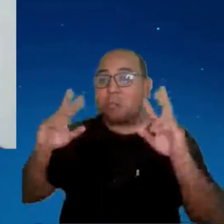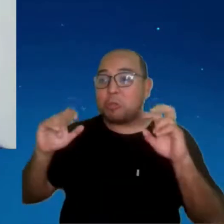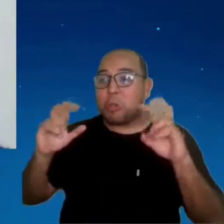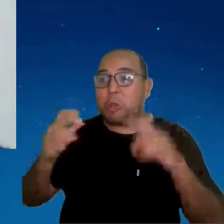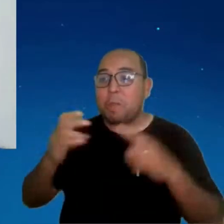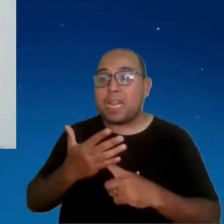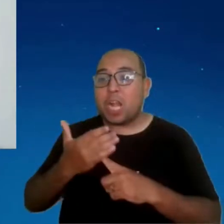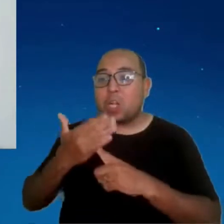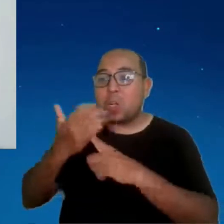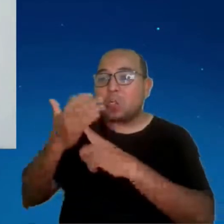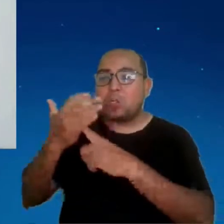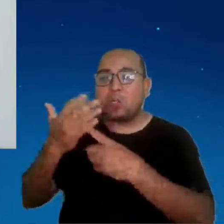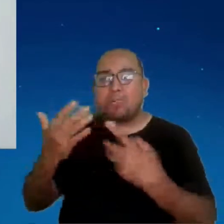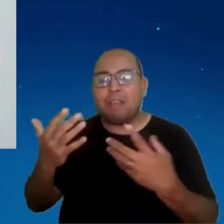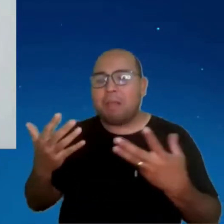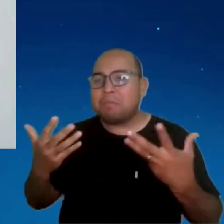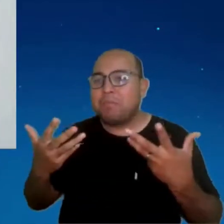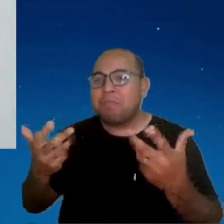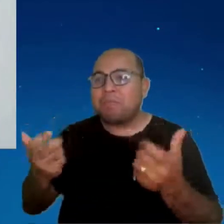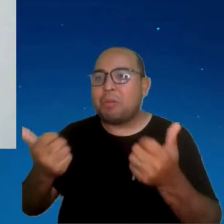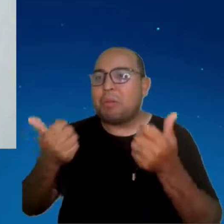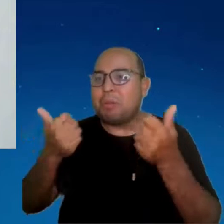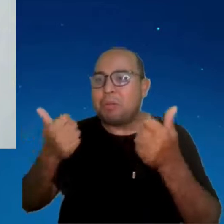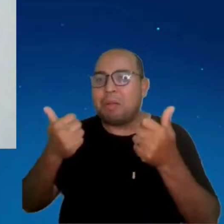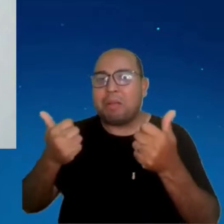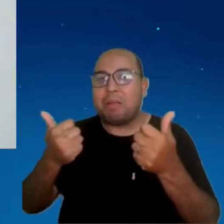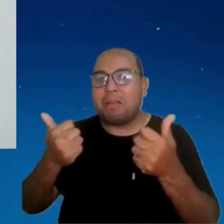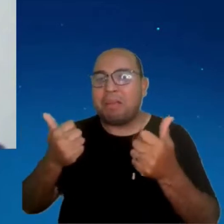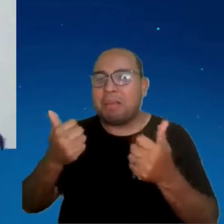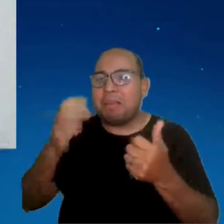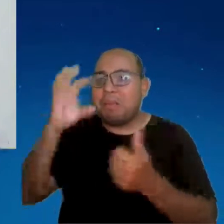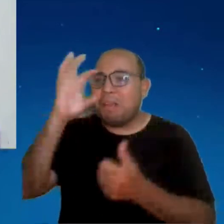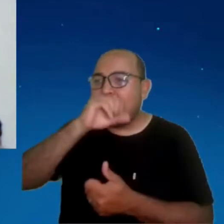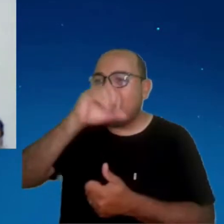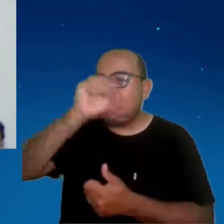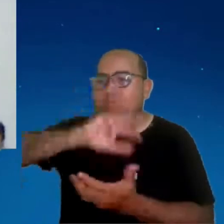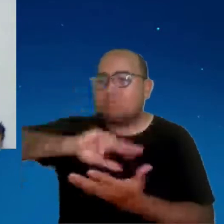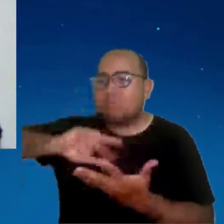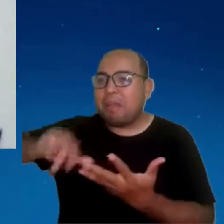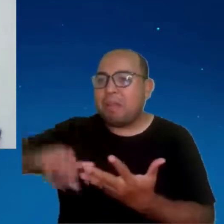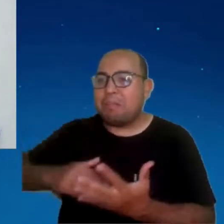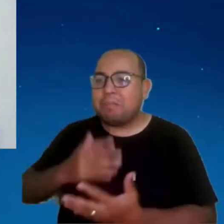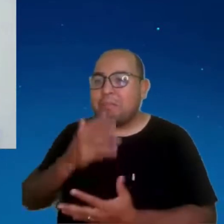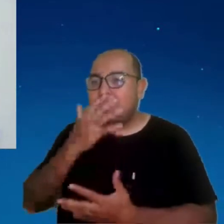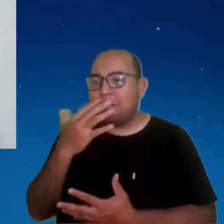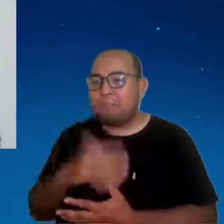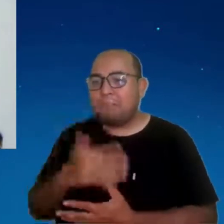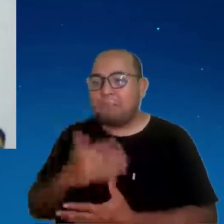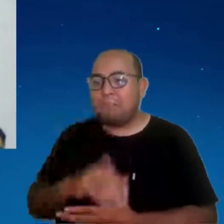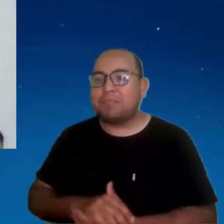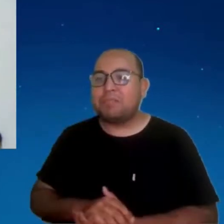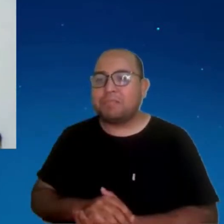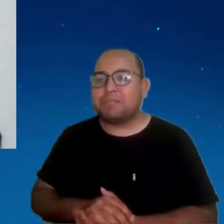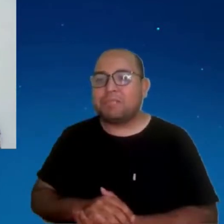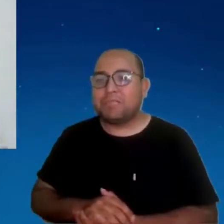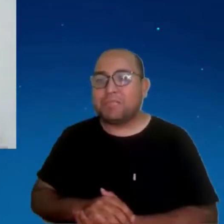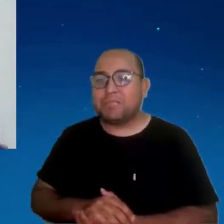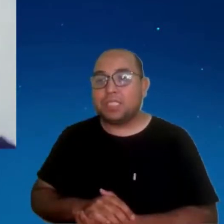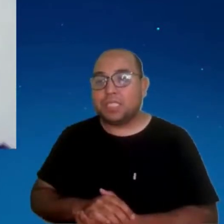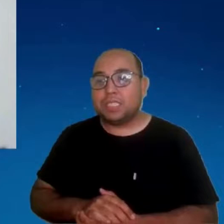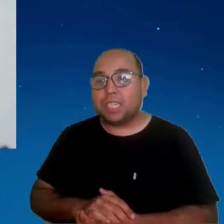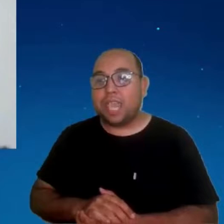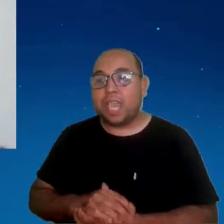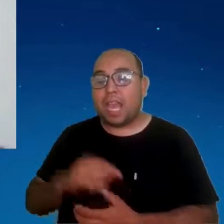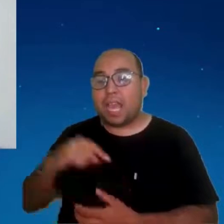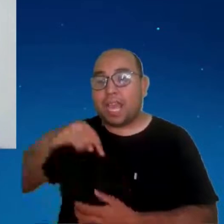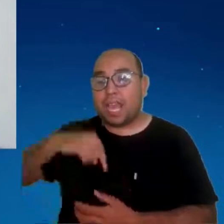assim, espetacular, muita coisa eu aprendi no meio do caminho, né. E